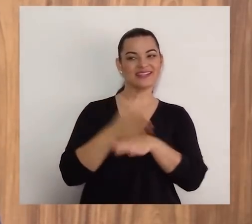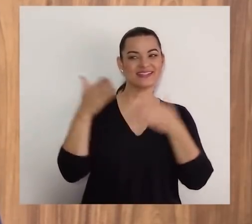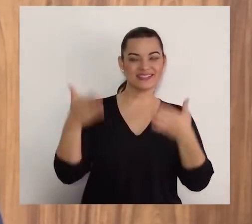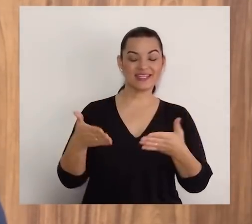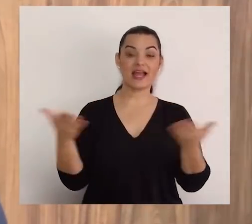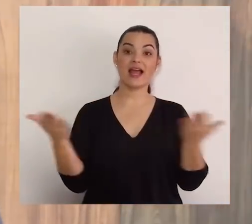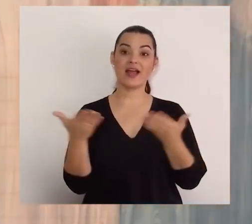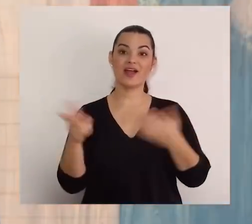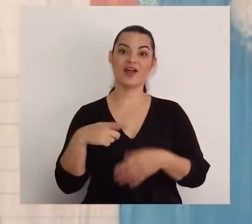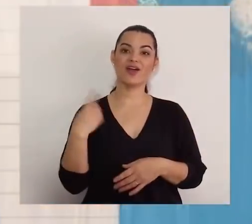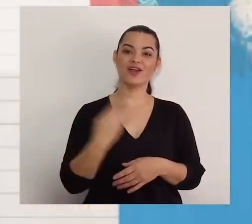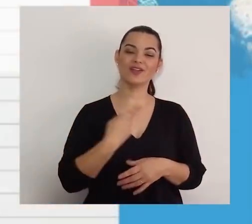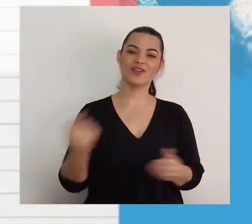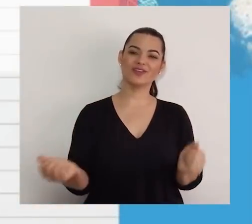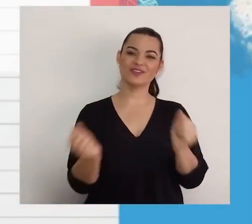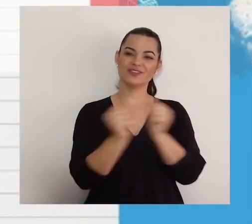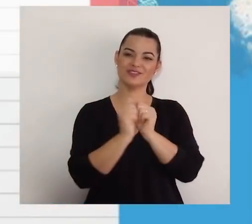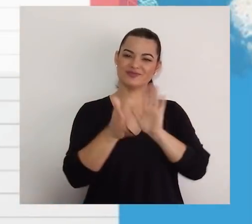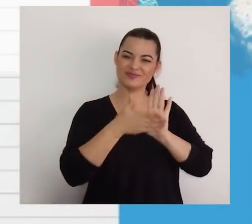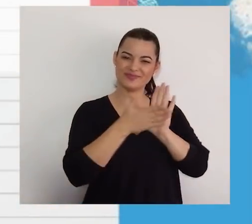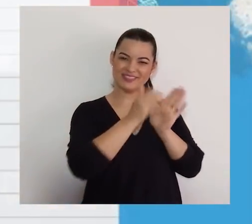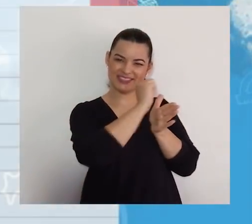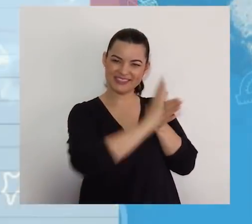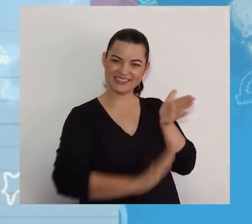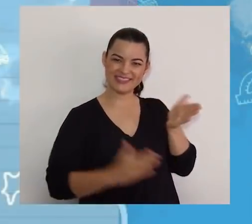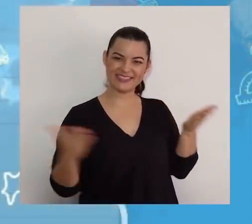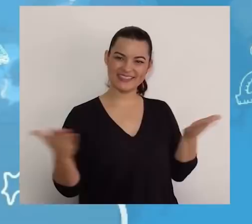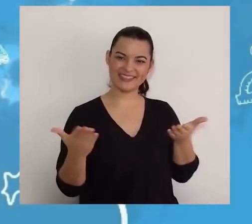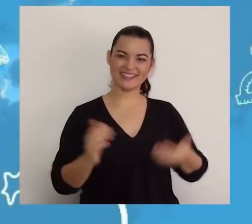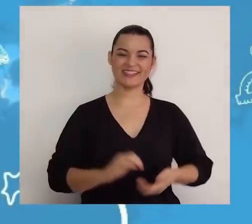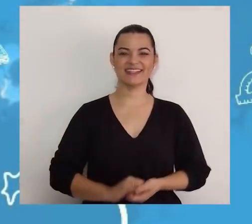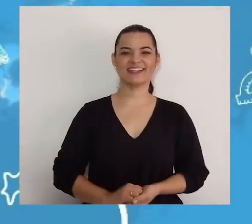Acabou a historinha. Quem gostou?